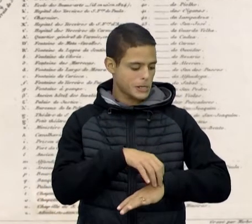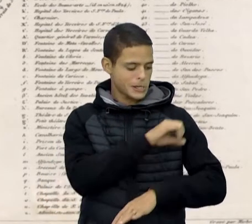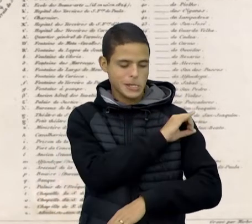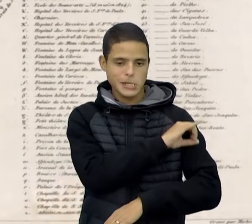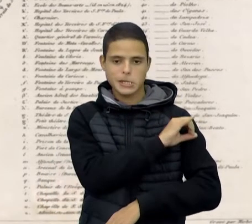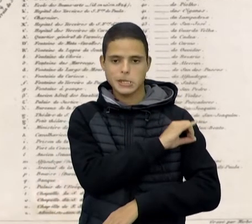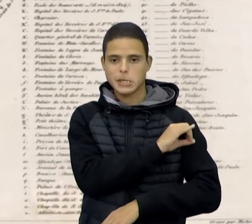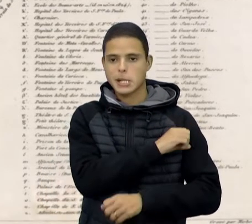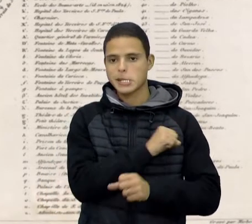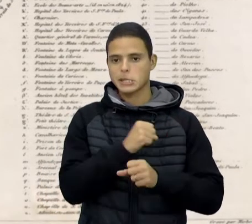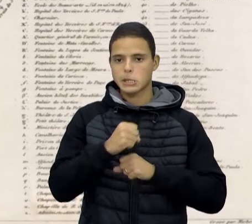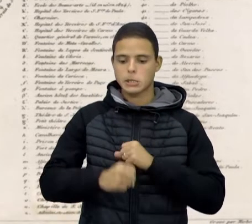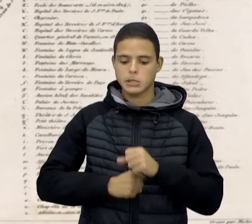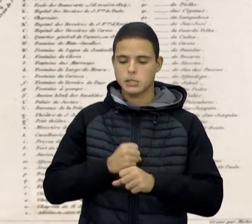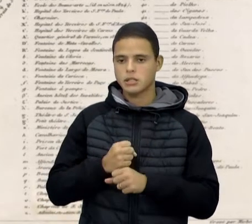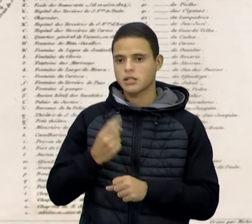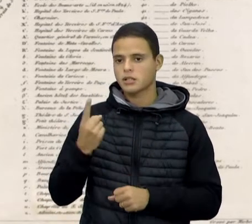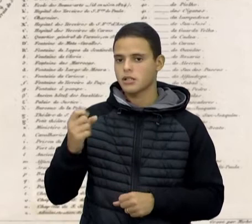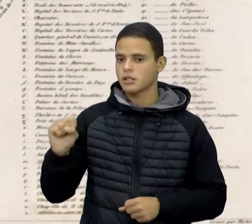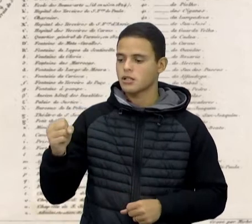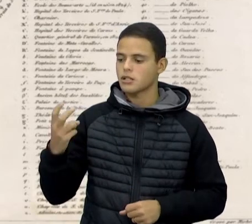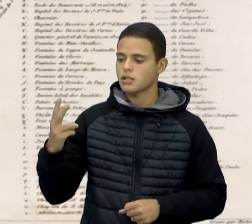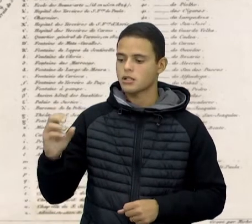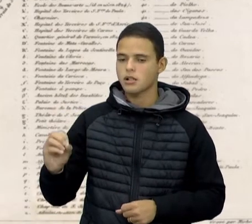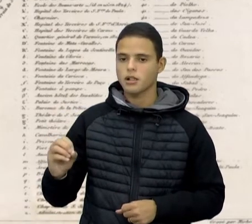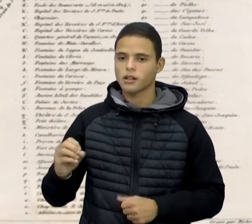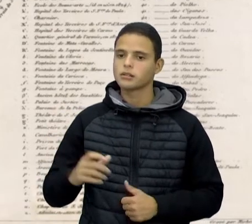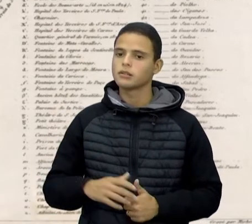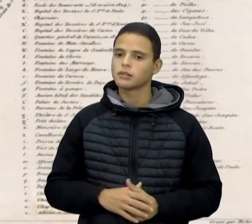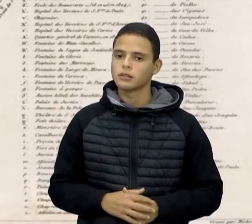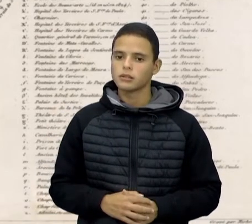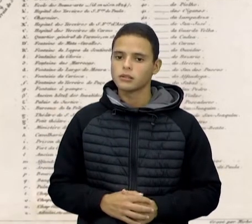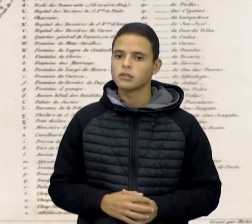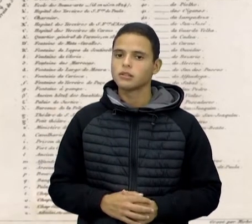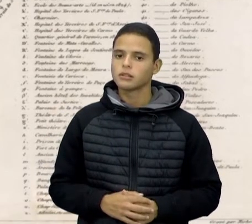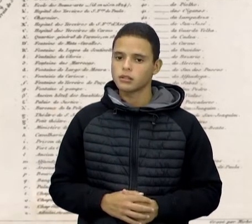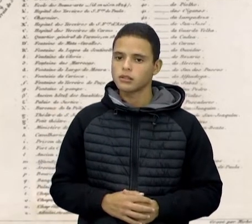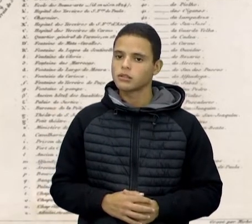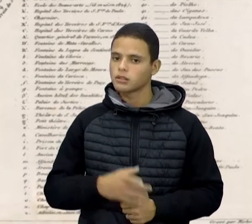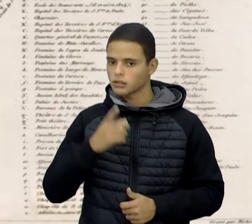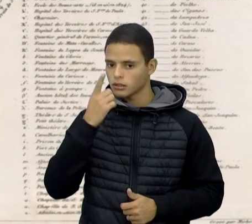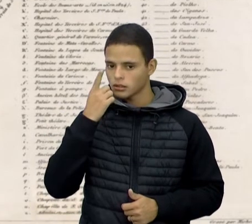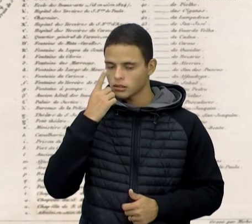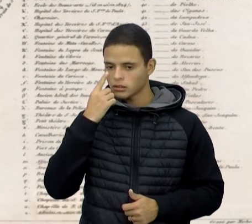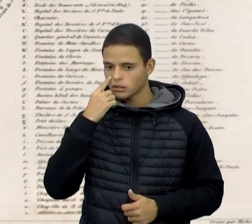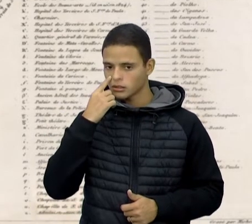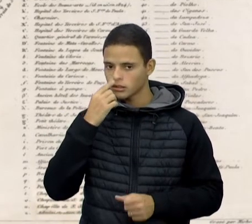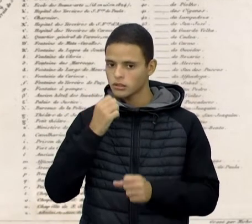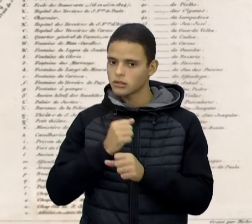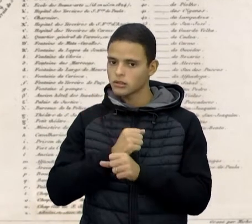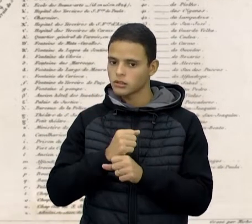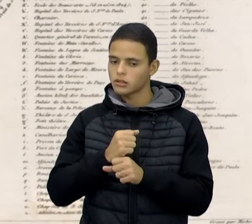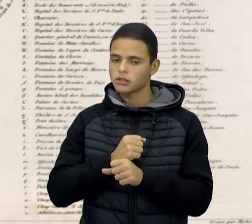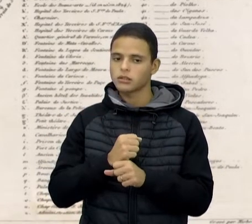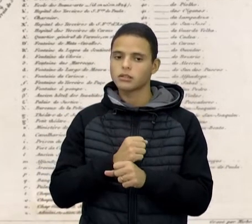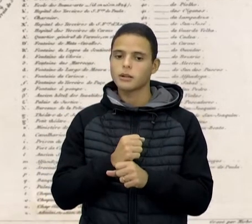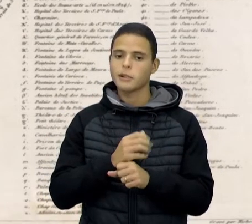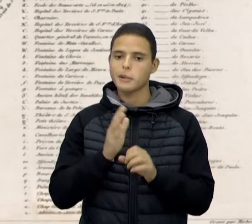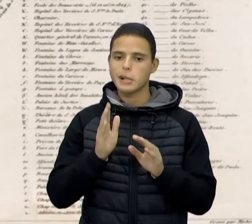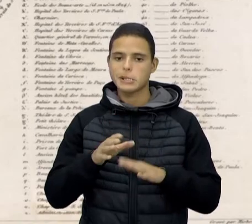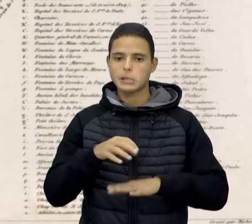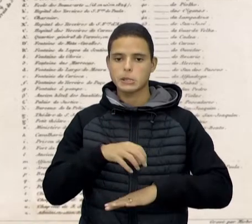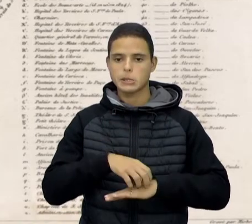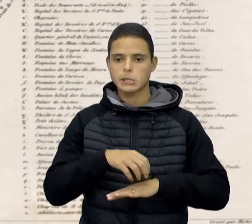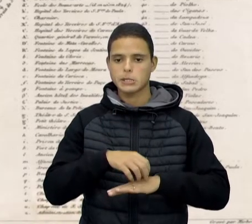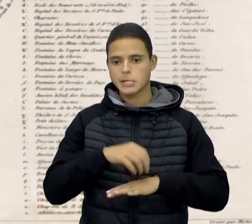Janeiro no ano de 1820. Olha só que como o Rio de Janeiro, né, é antigo e já foi aí a capital